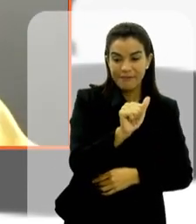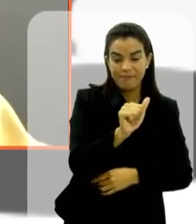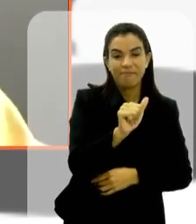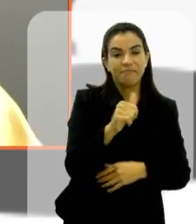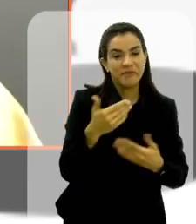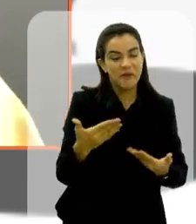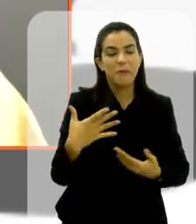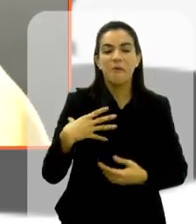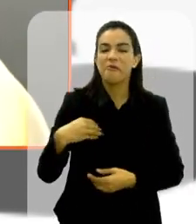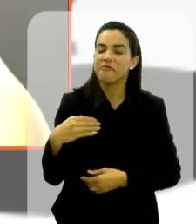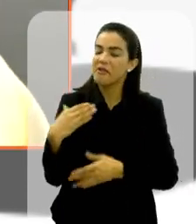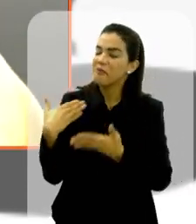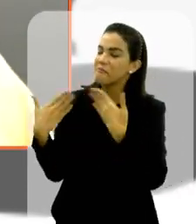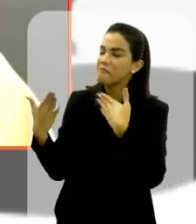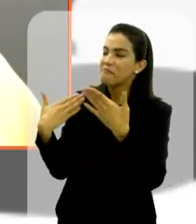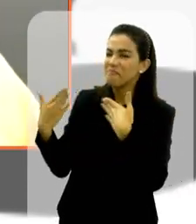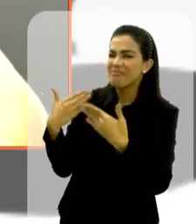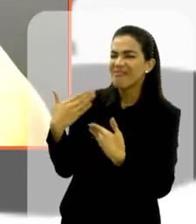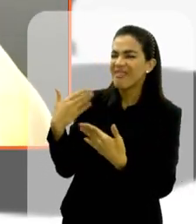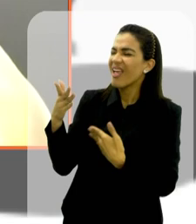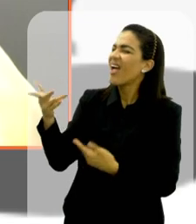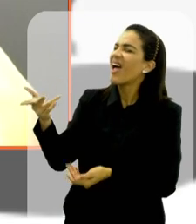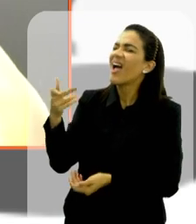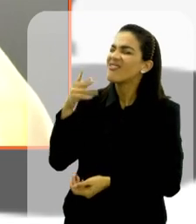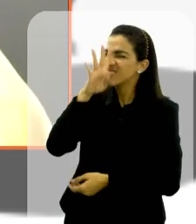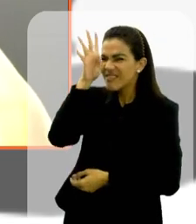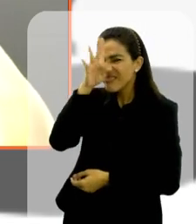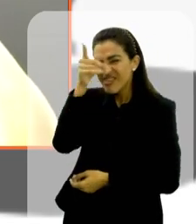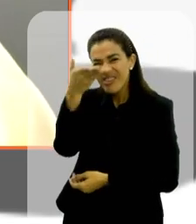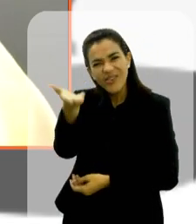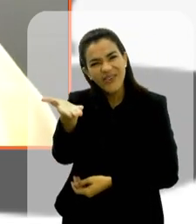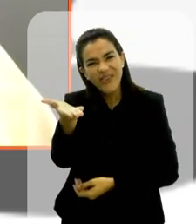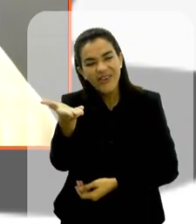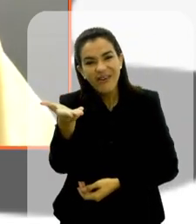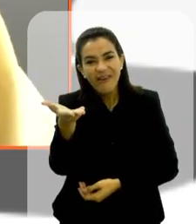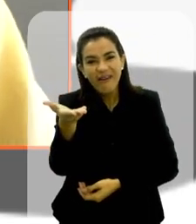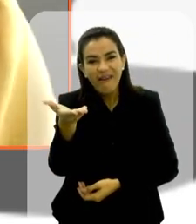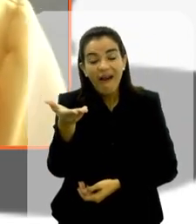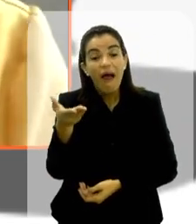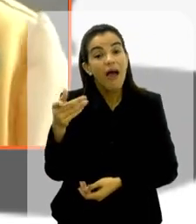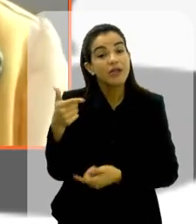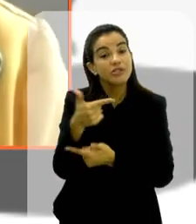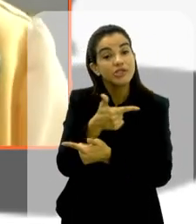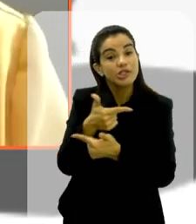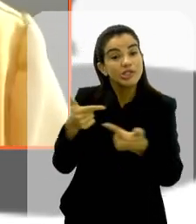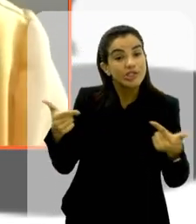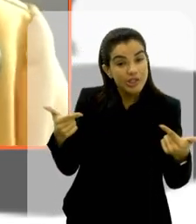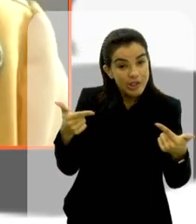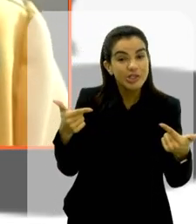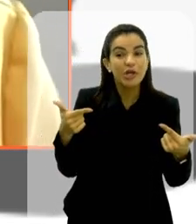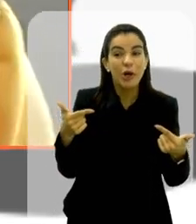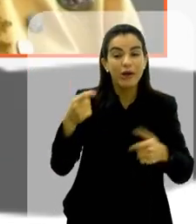filho virou para mim e falou assim: ah, esse negócio de Maracajá você inventou. Aí deu sorte que